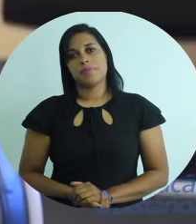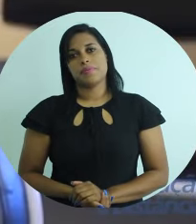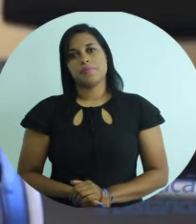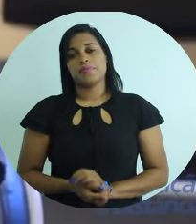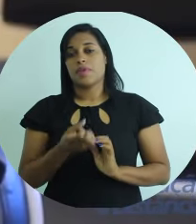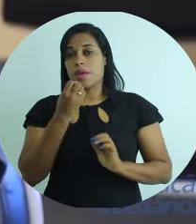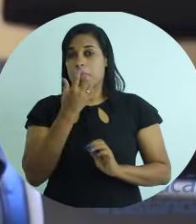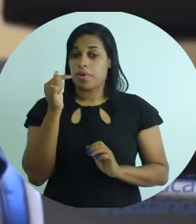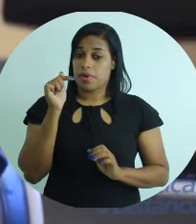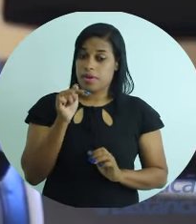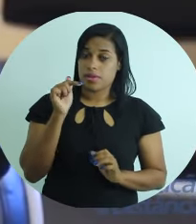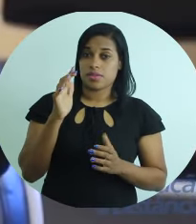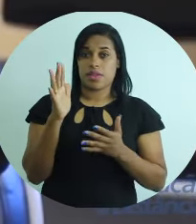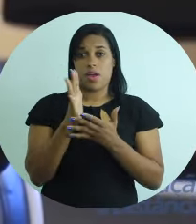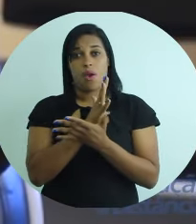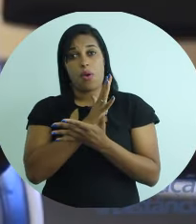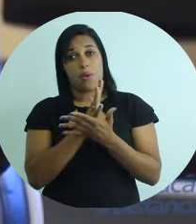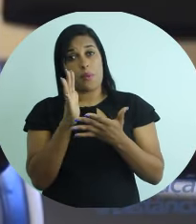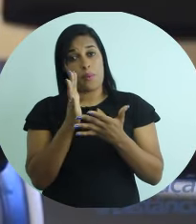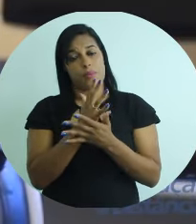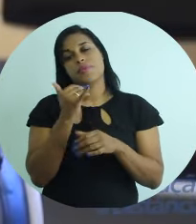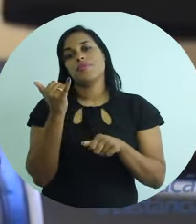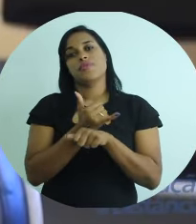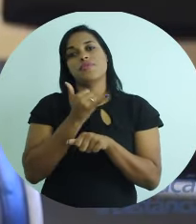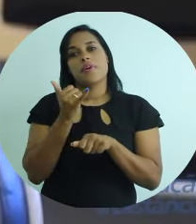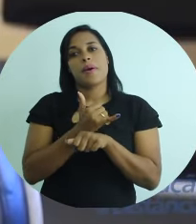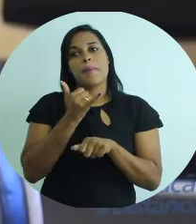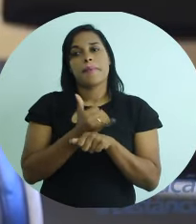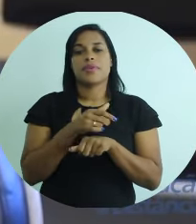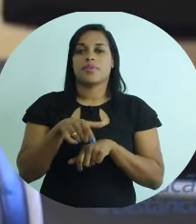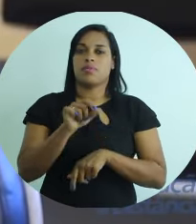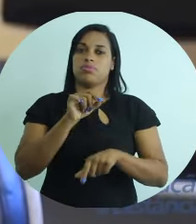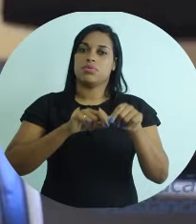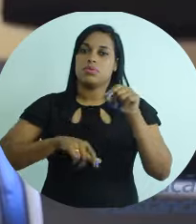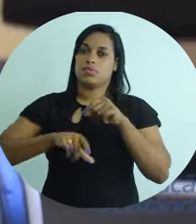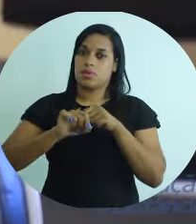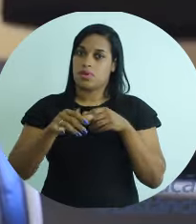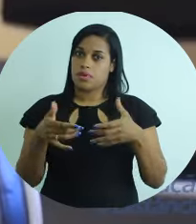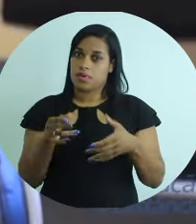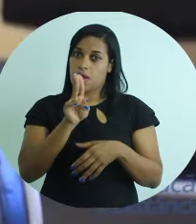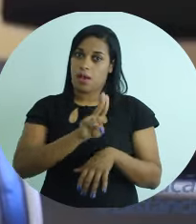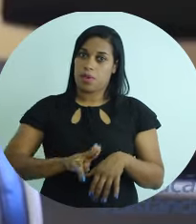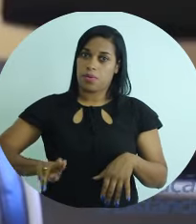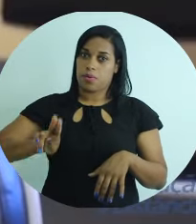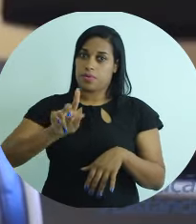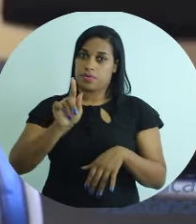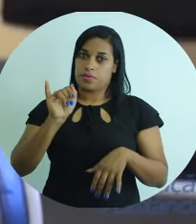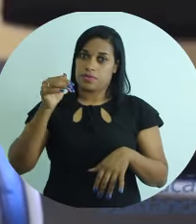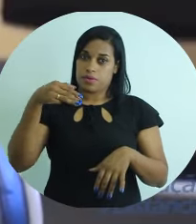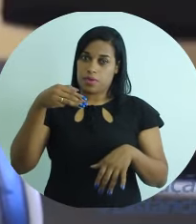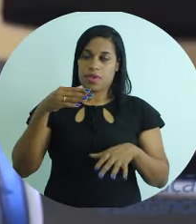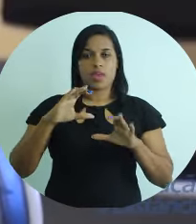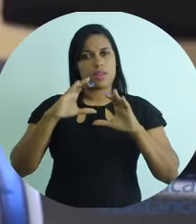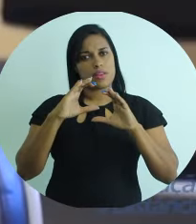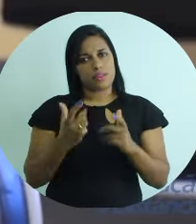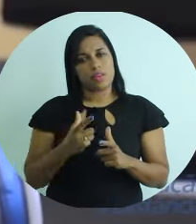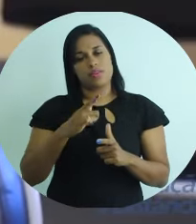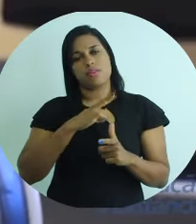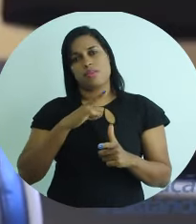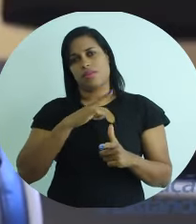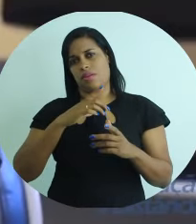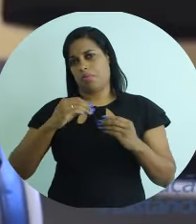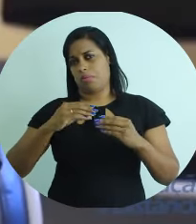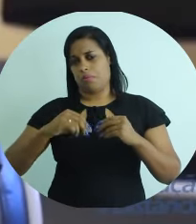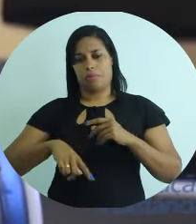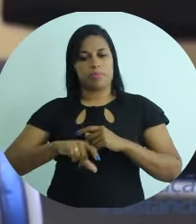Bem, então, essas foram algumas das ferramentas e opções relacionadas ao uso do GIMP. Claro, ele tem muito